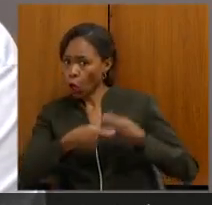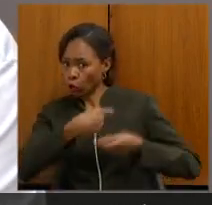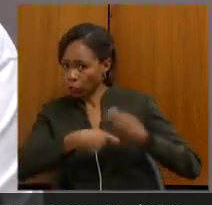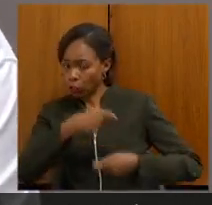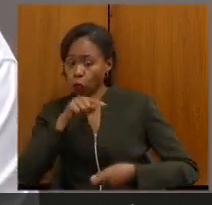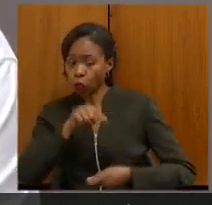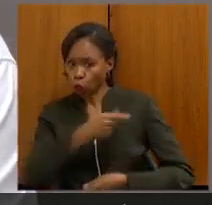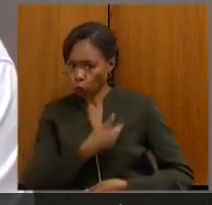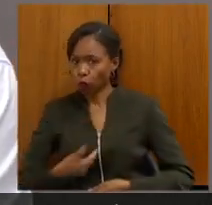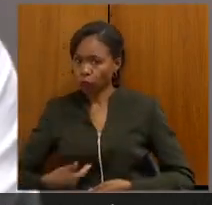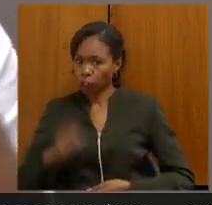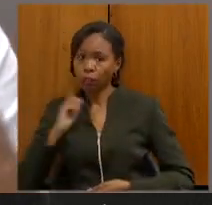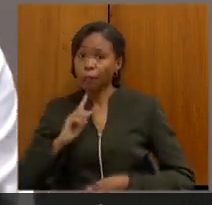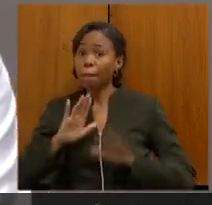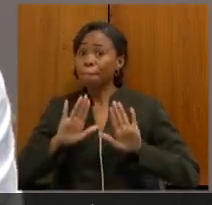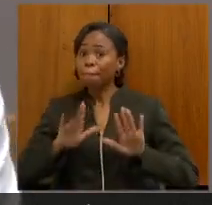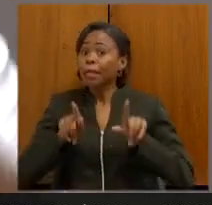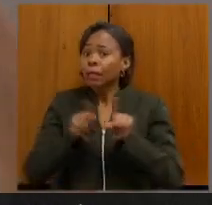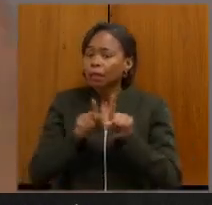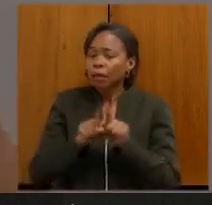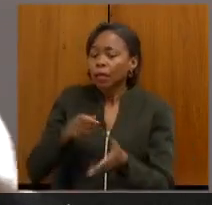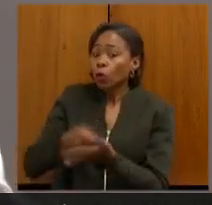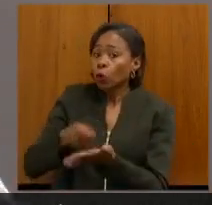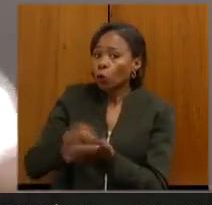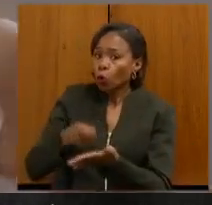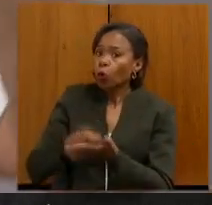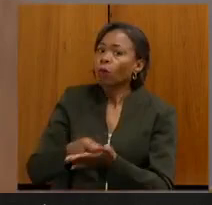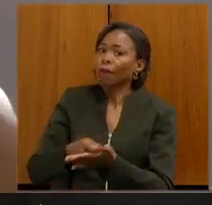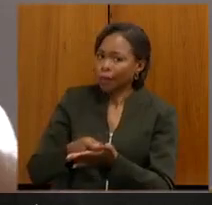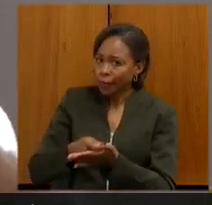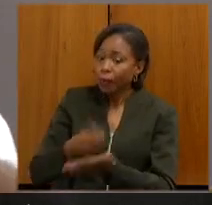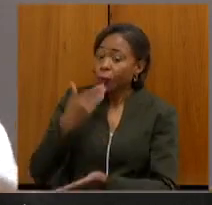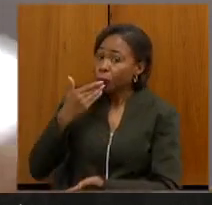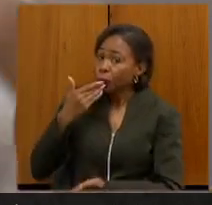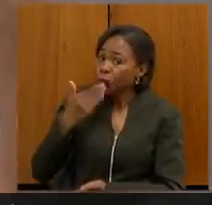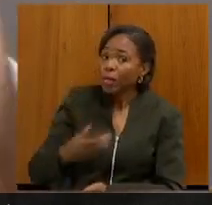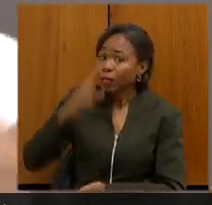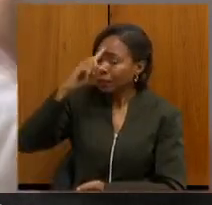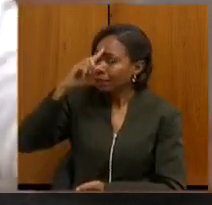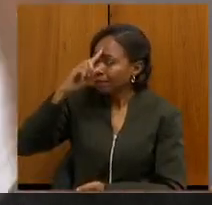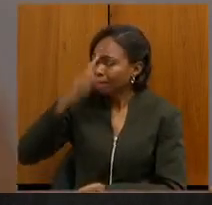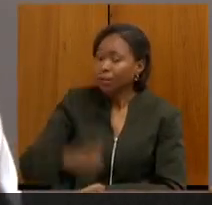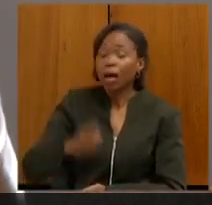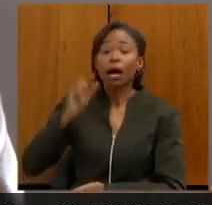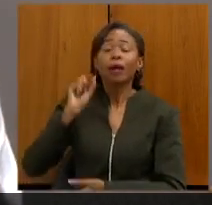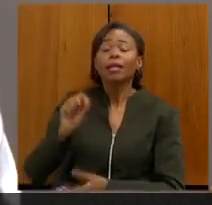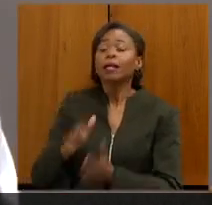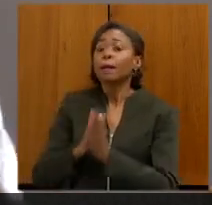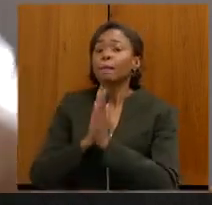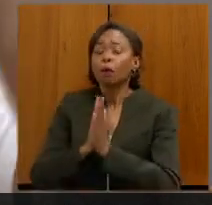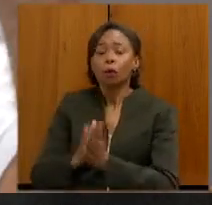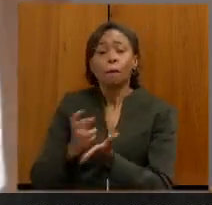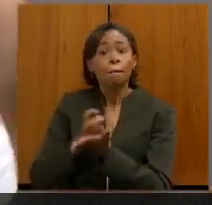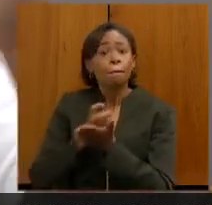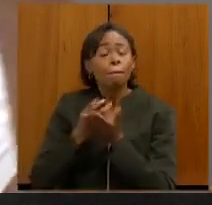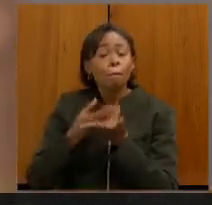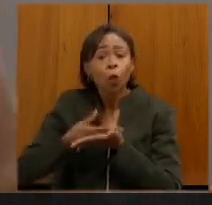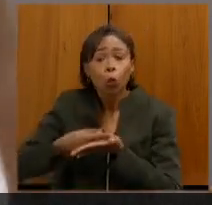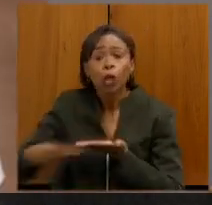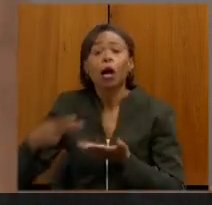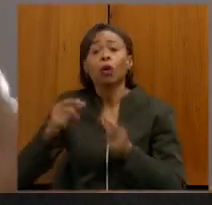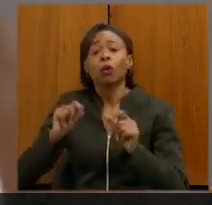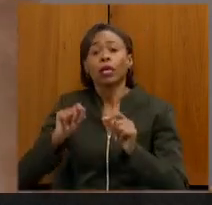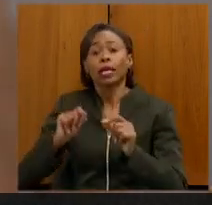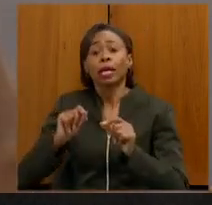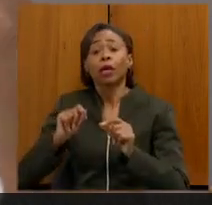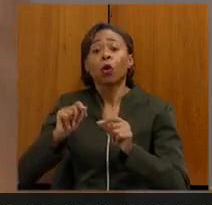também nós precisamos cobrar exigir reivindicar pedir implorar que o